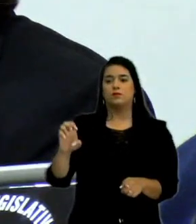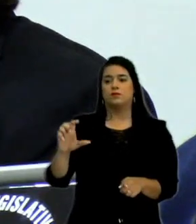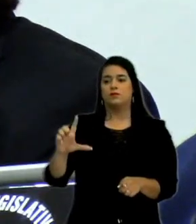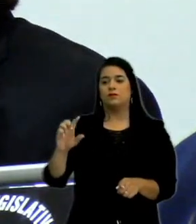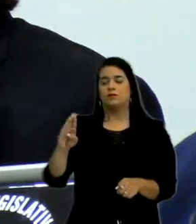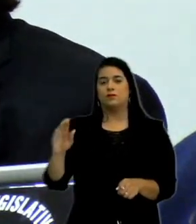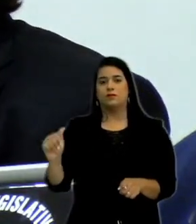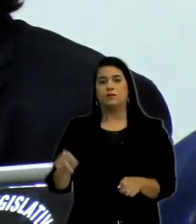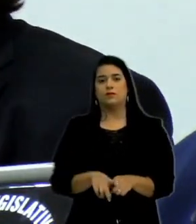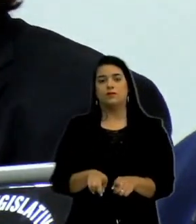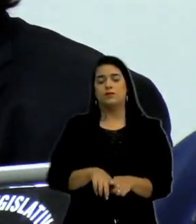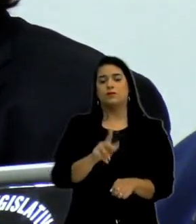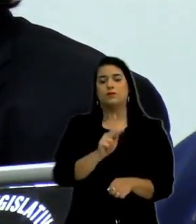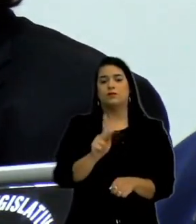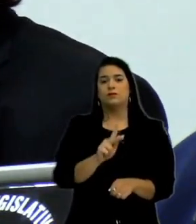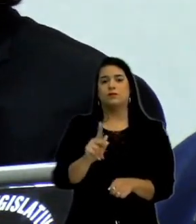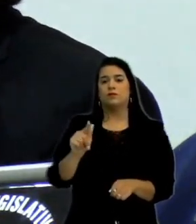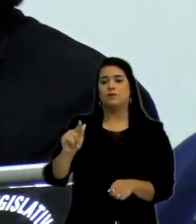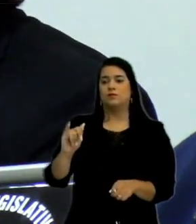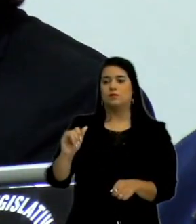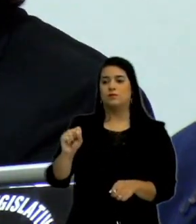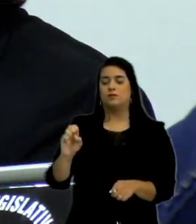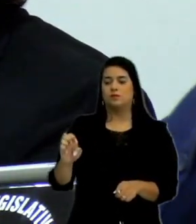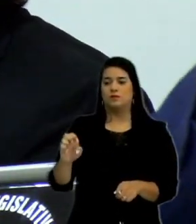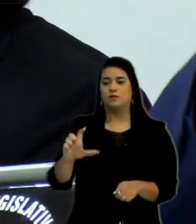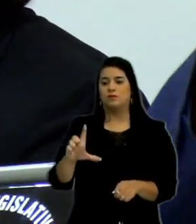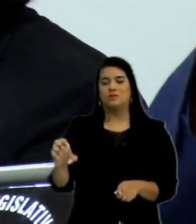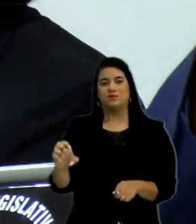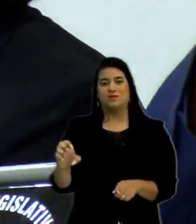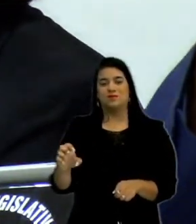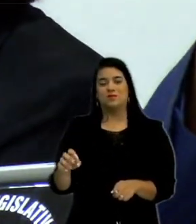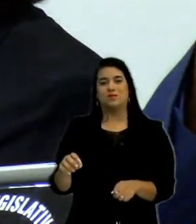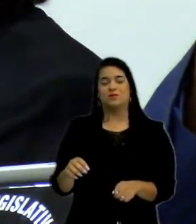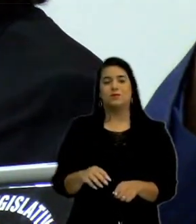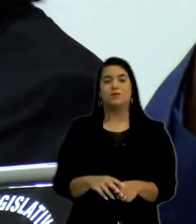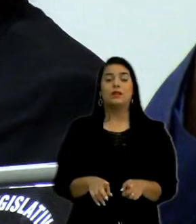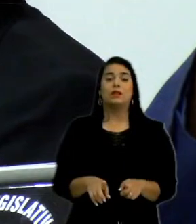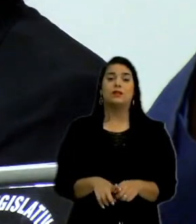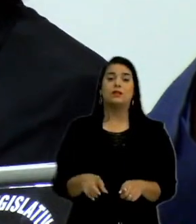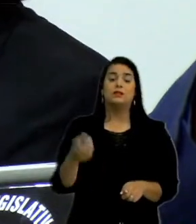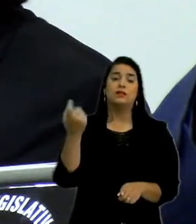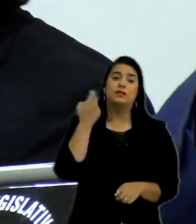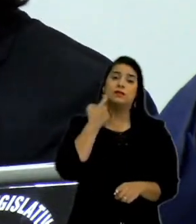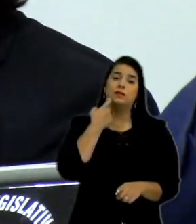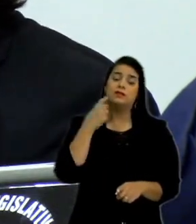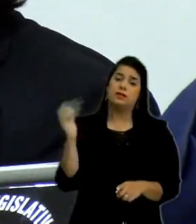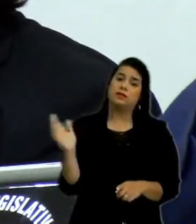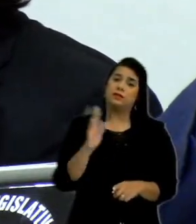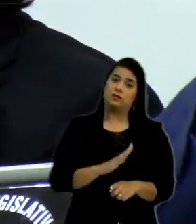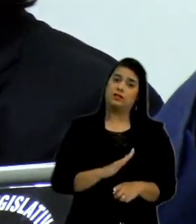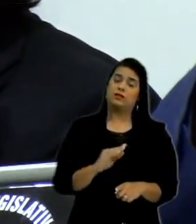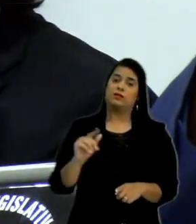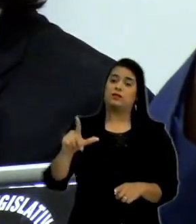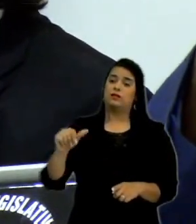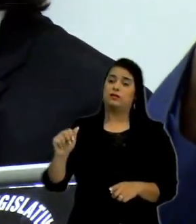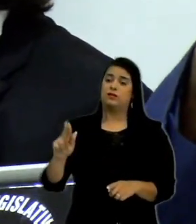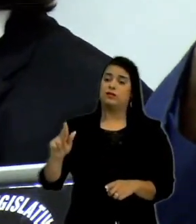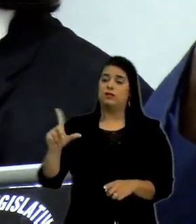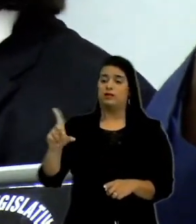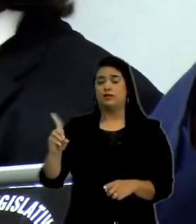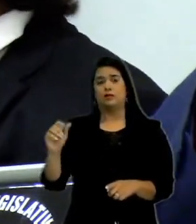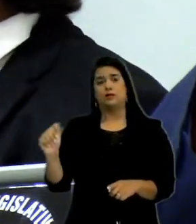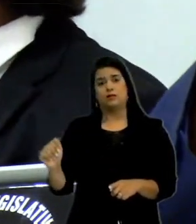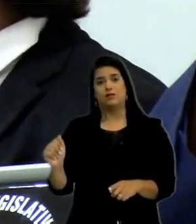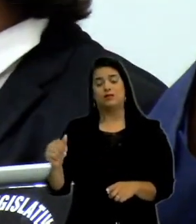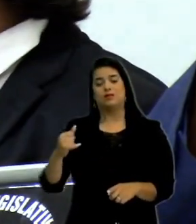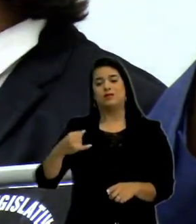a professora Gisele Santos. E na próxima sexta-feira, a Lauda Silva,